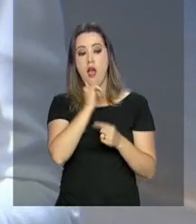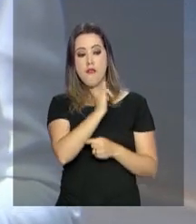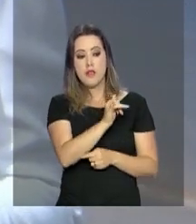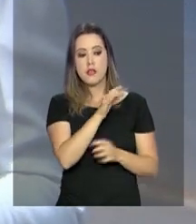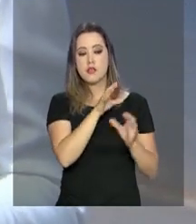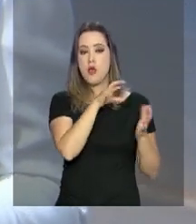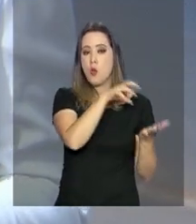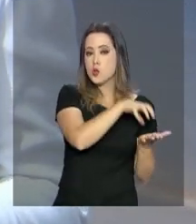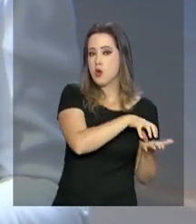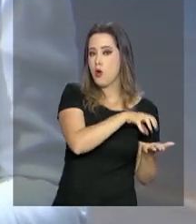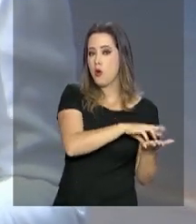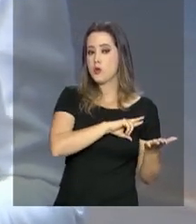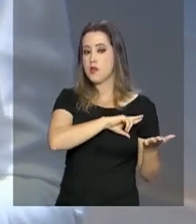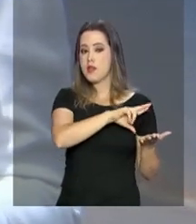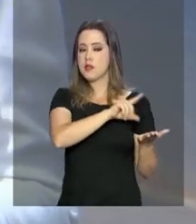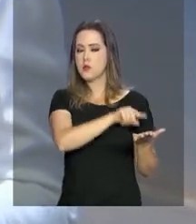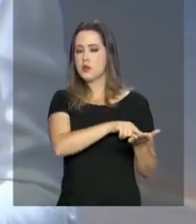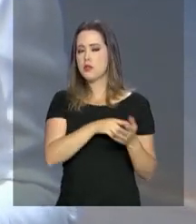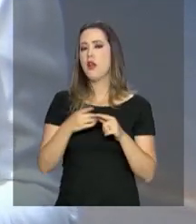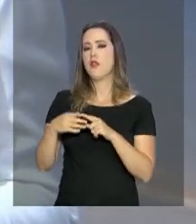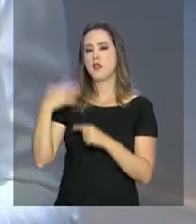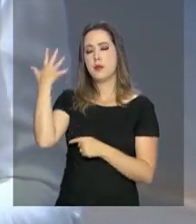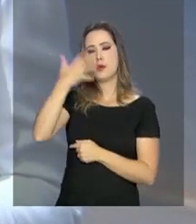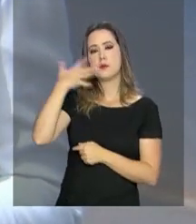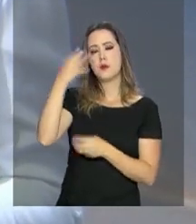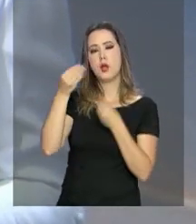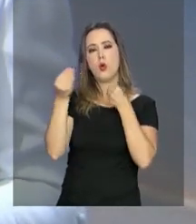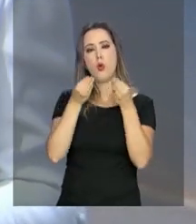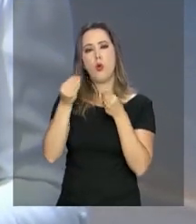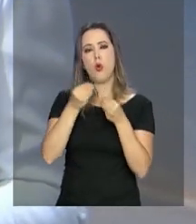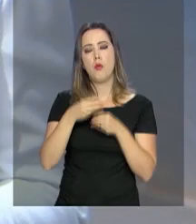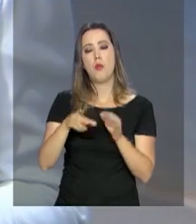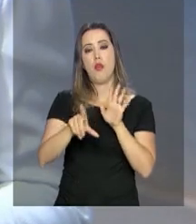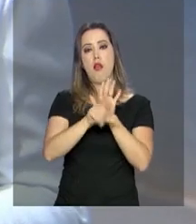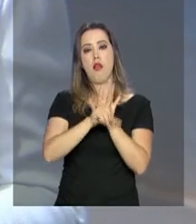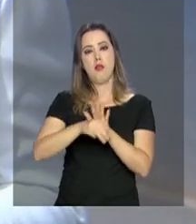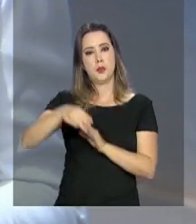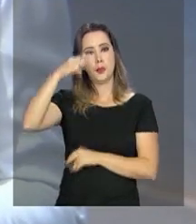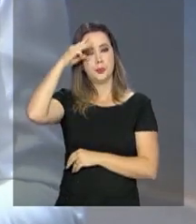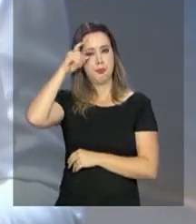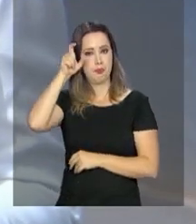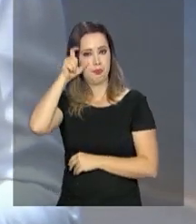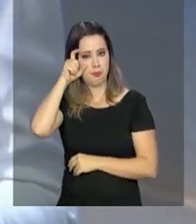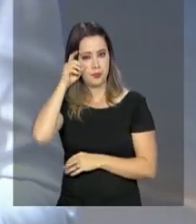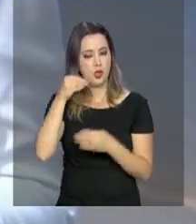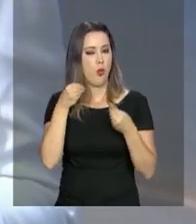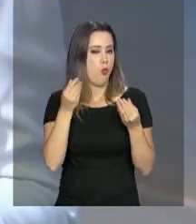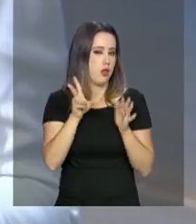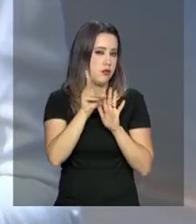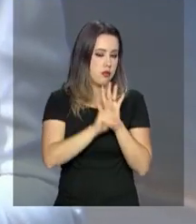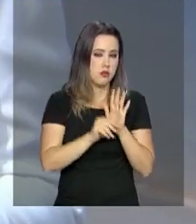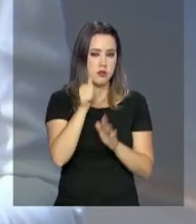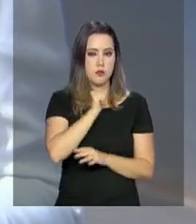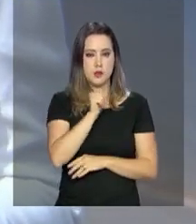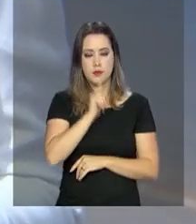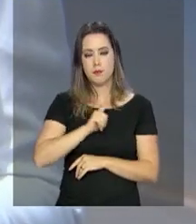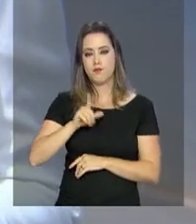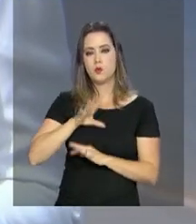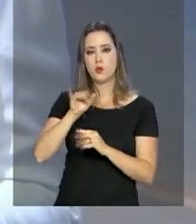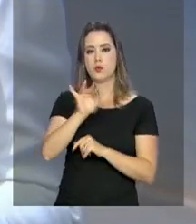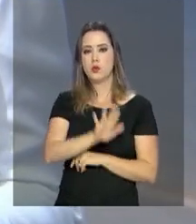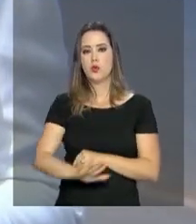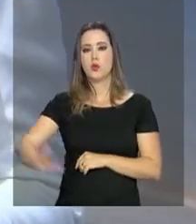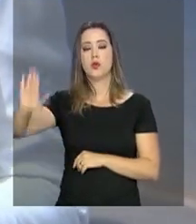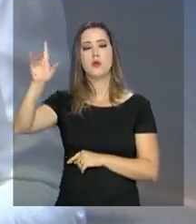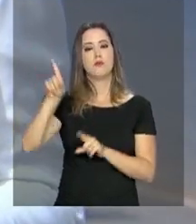e tirar dúvidas sobre a lei maria da penha e os direitos da mulher o canal está disponível em todo o brasil e